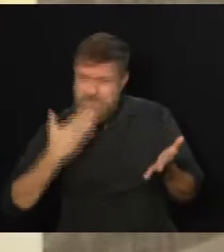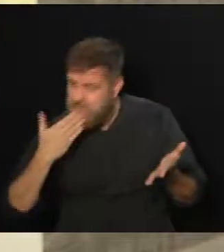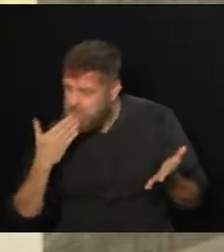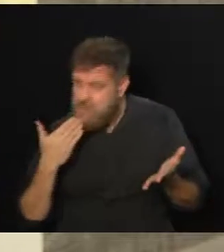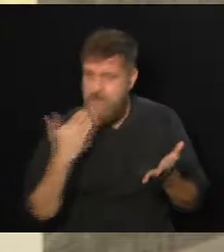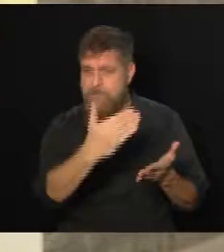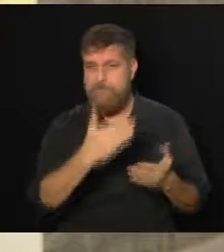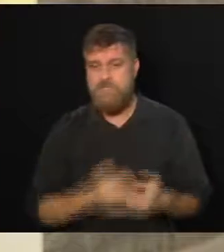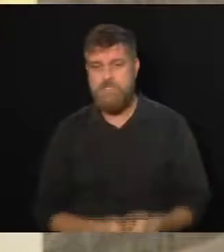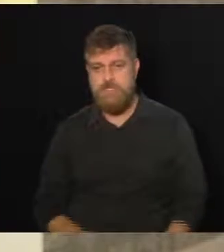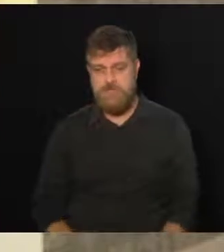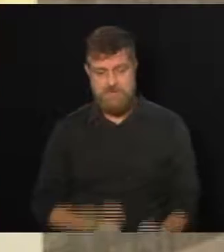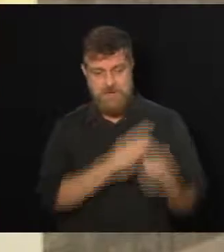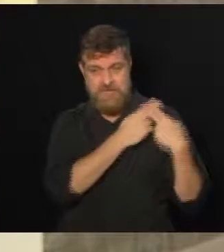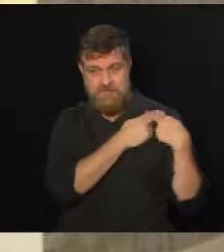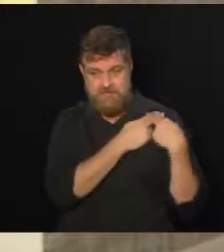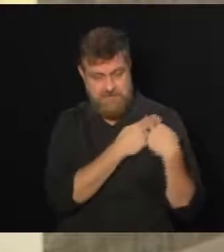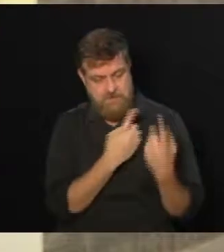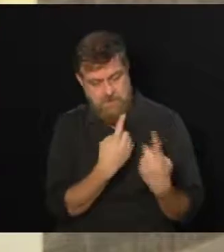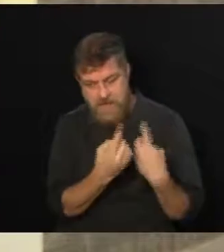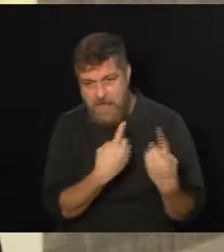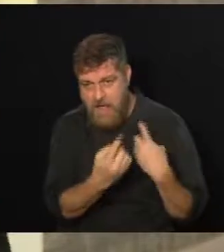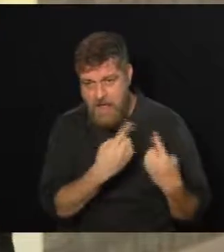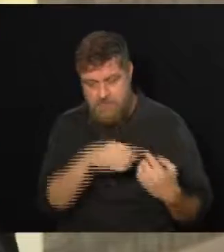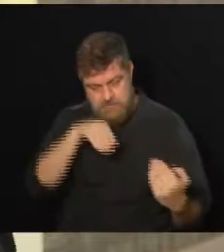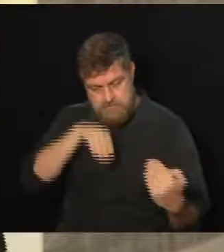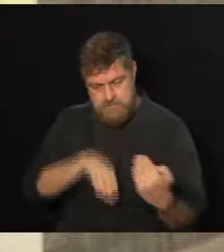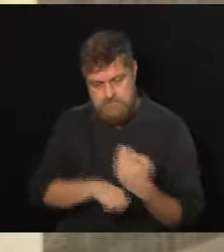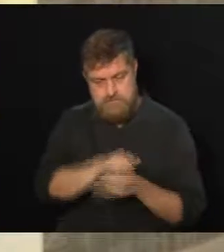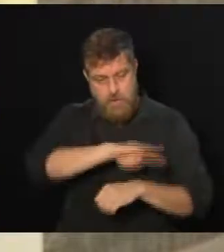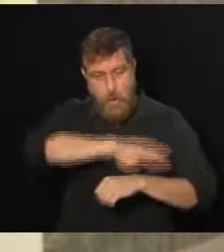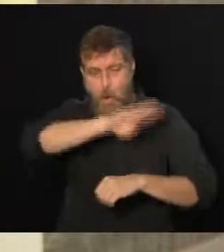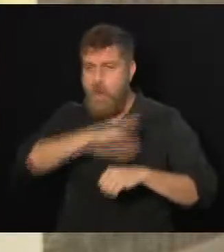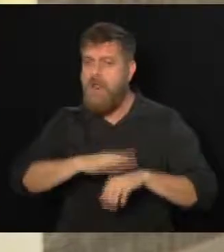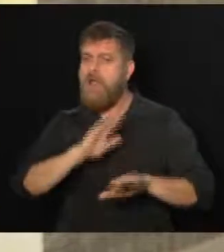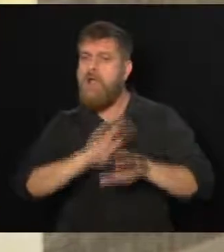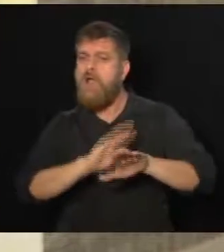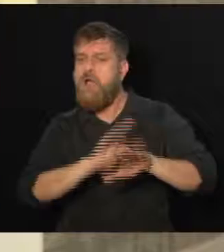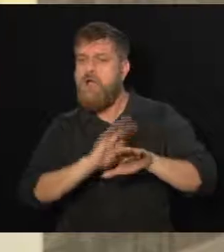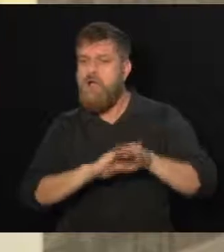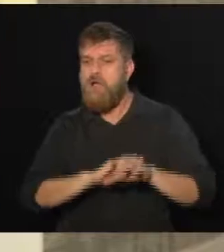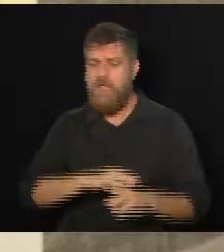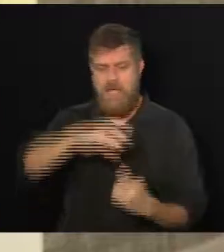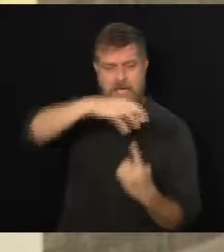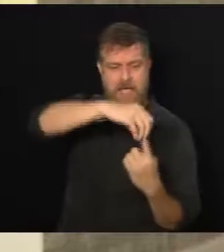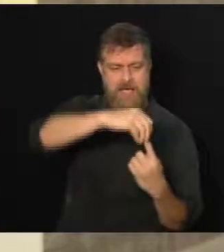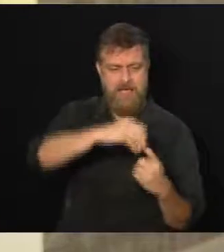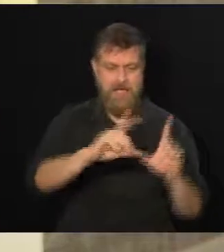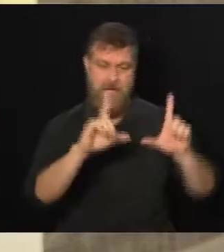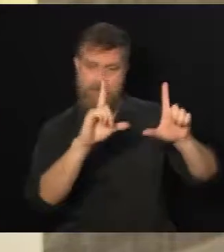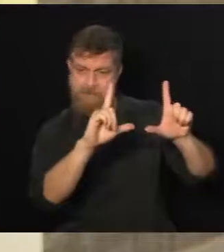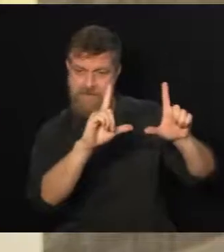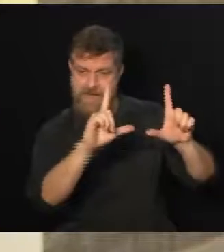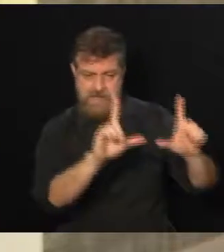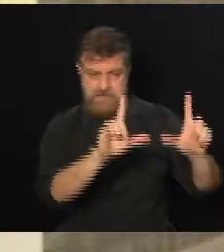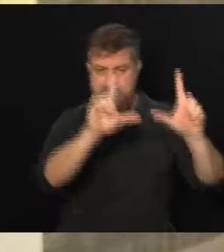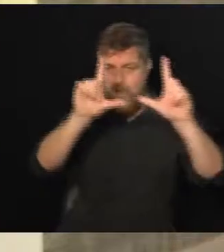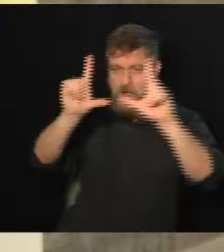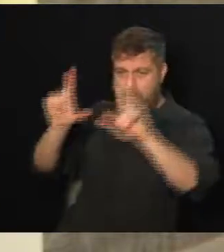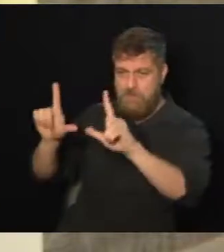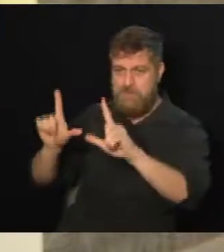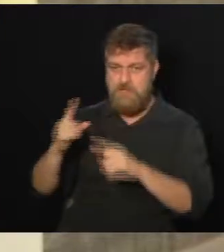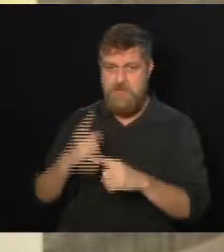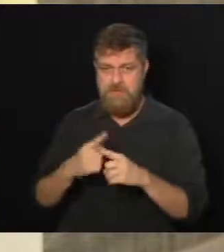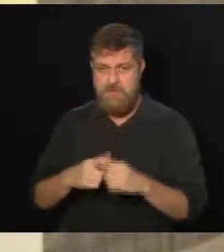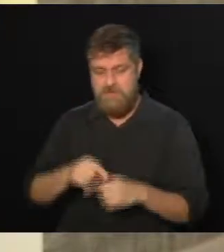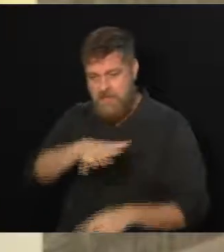para a concessionária Colinas, para que ela tome providências quanto à mudança daquelas placas nessa altura, que é na altura ali